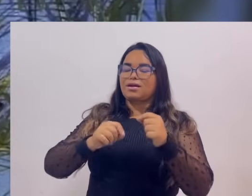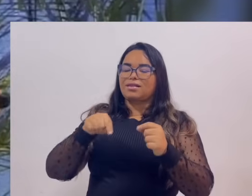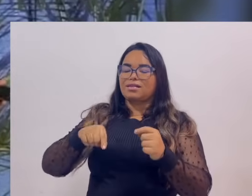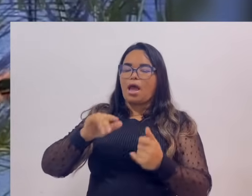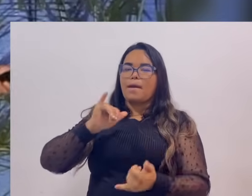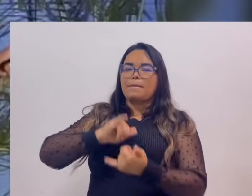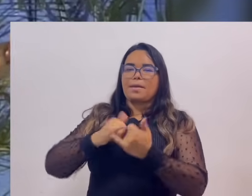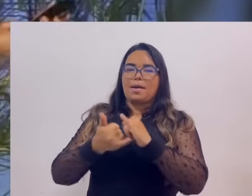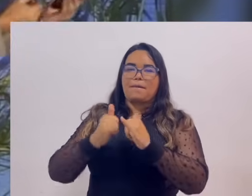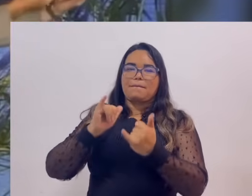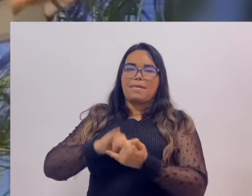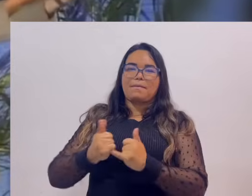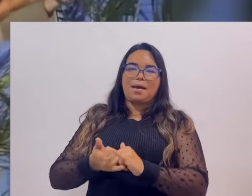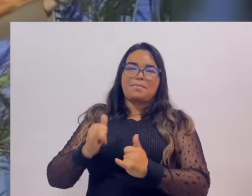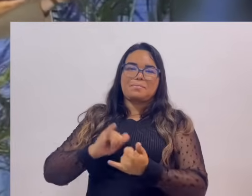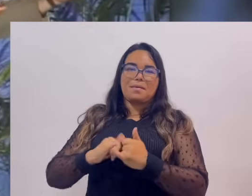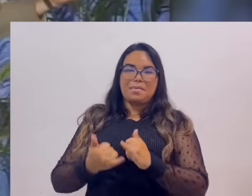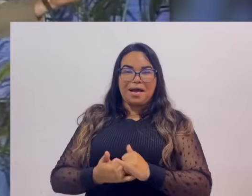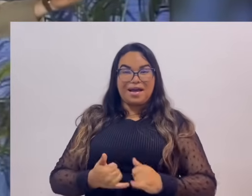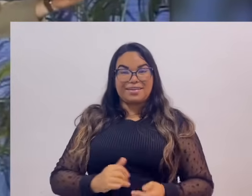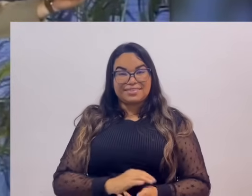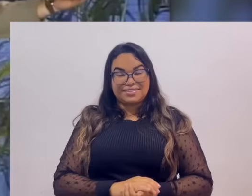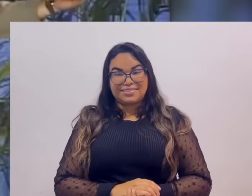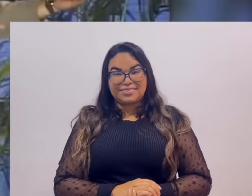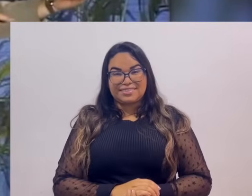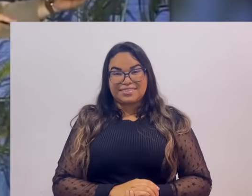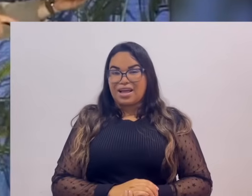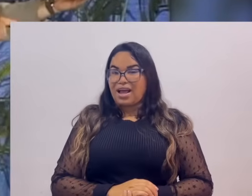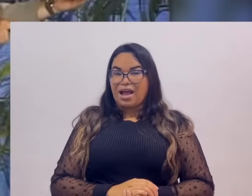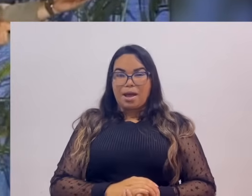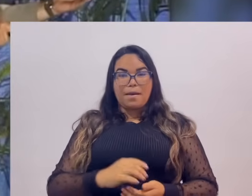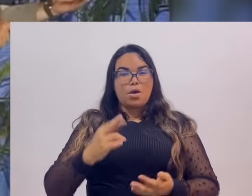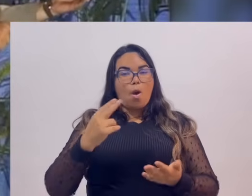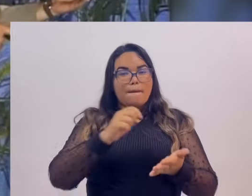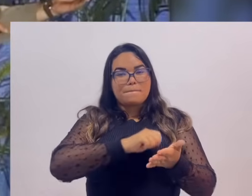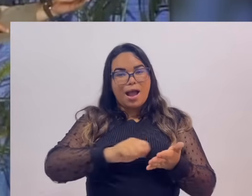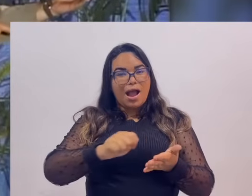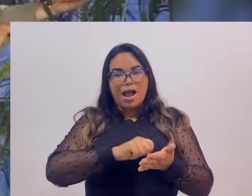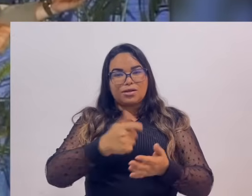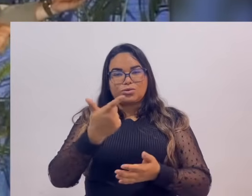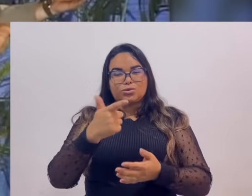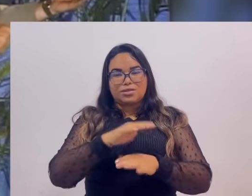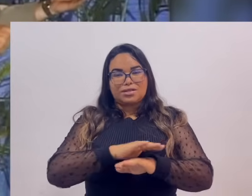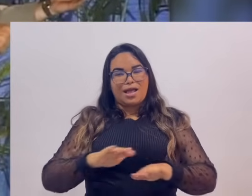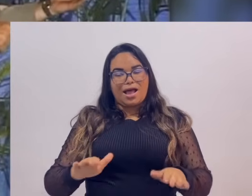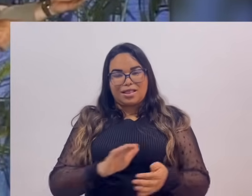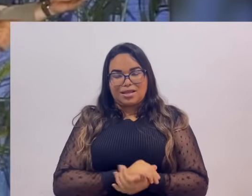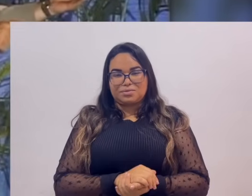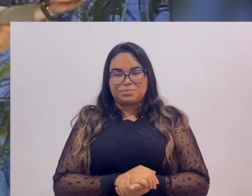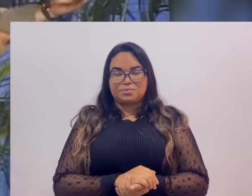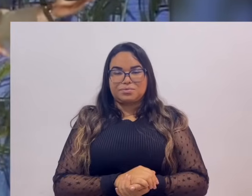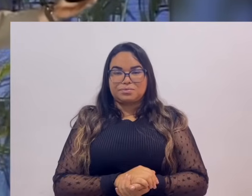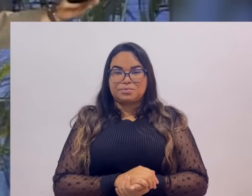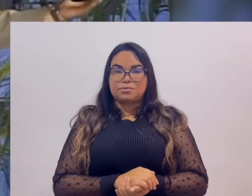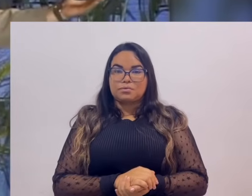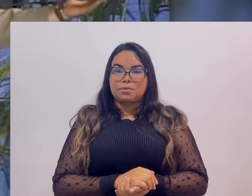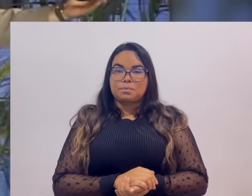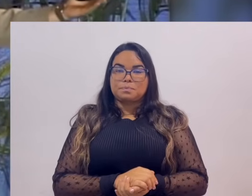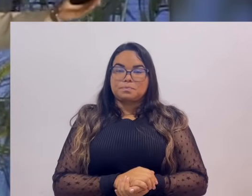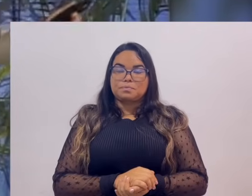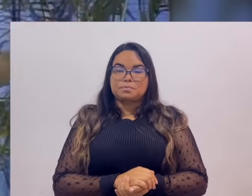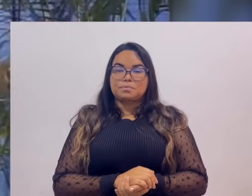mas nós então olharemos para o registro e ali estará escrito perdoados haverá algo mais?